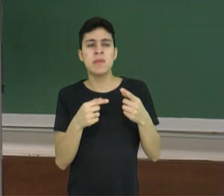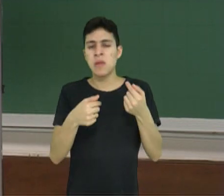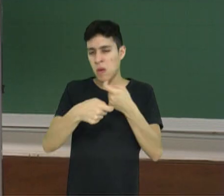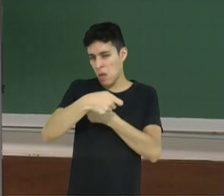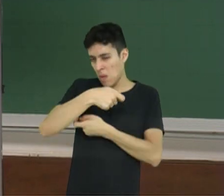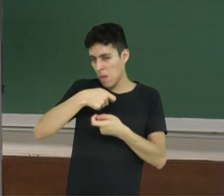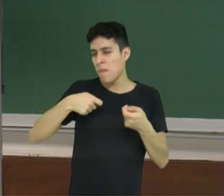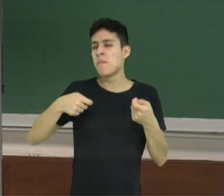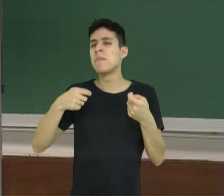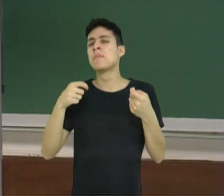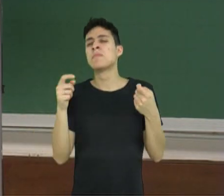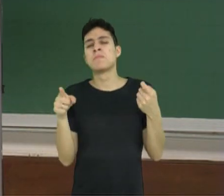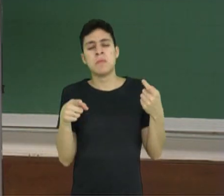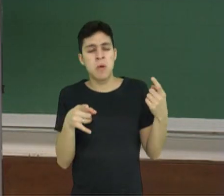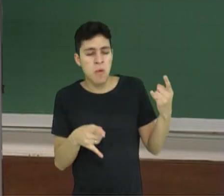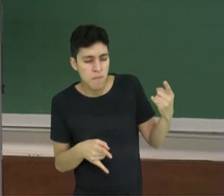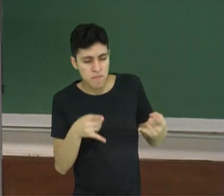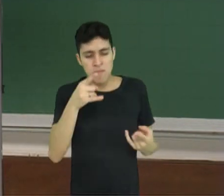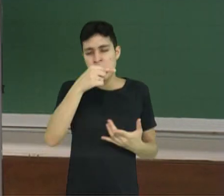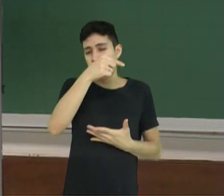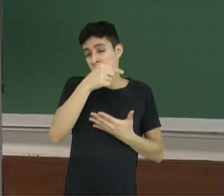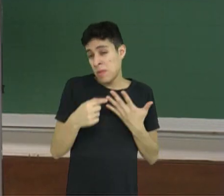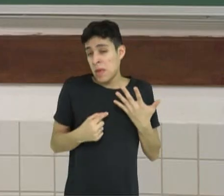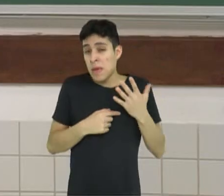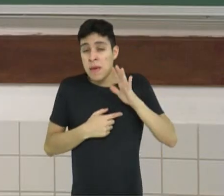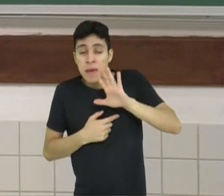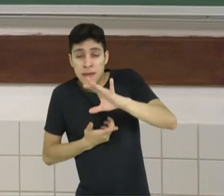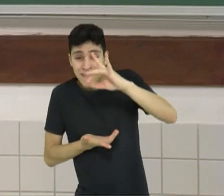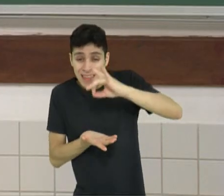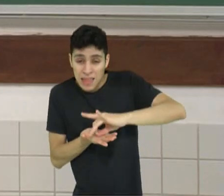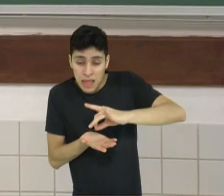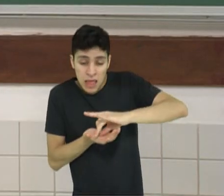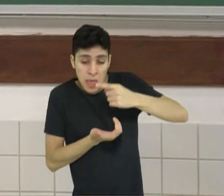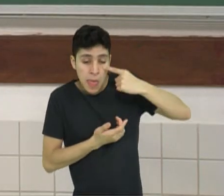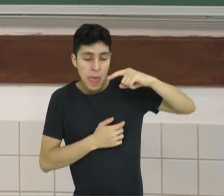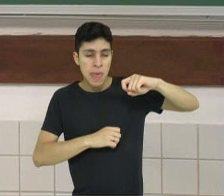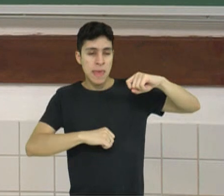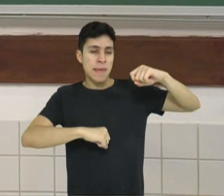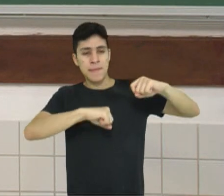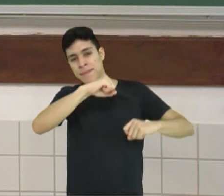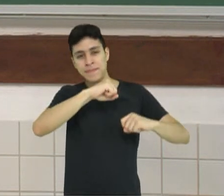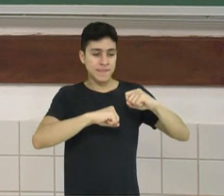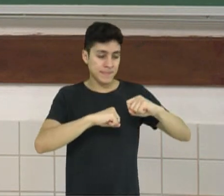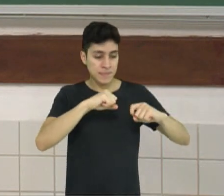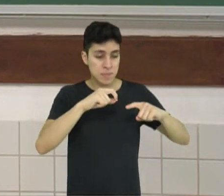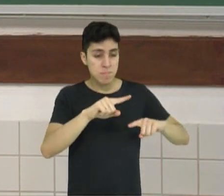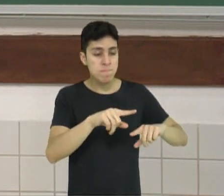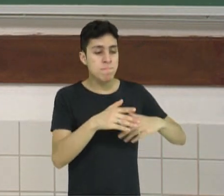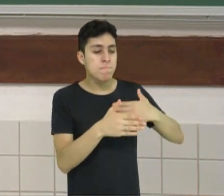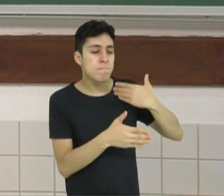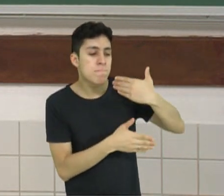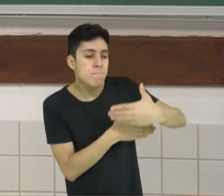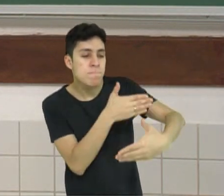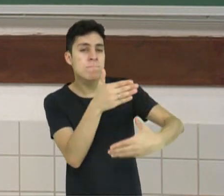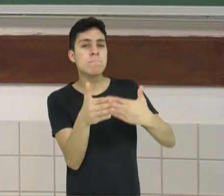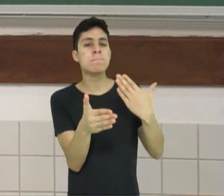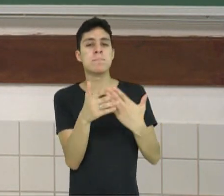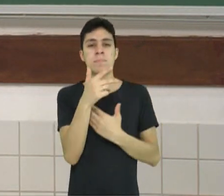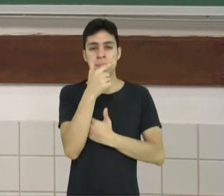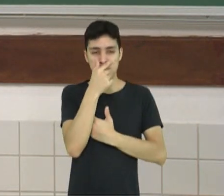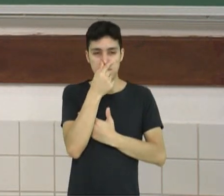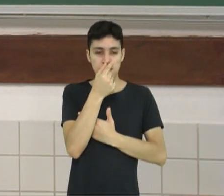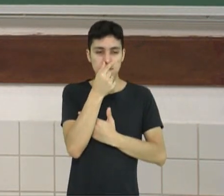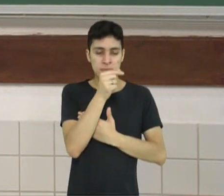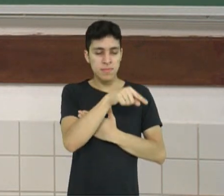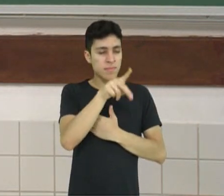causa a robótica, o material utilizado, mas o fato é que a indústria, desenvolvimento histórico industrial, é